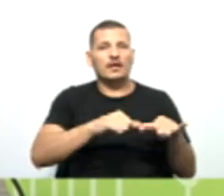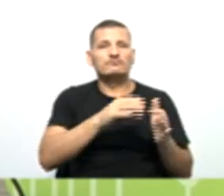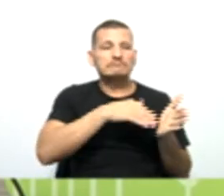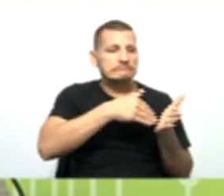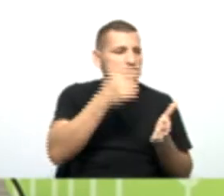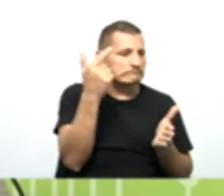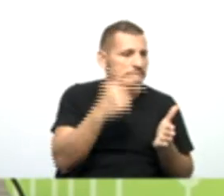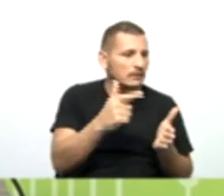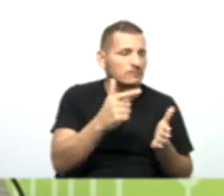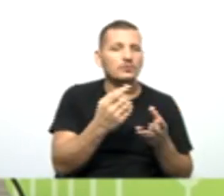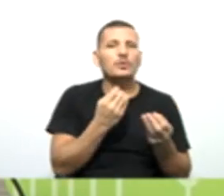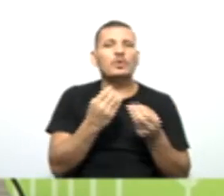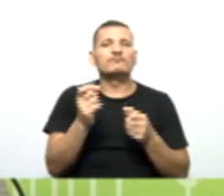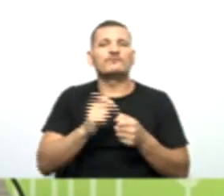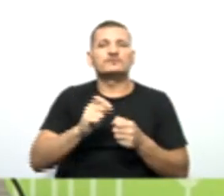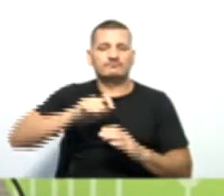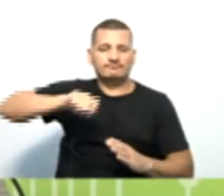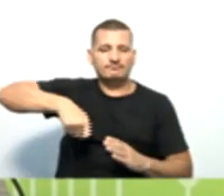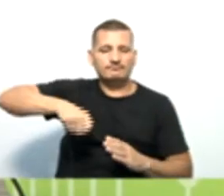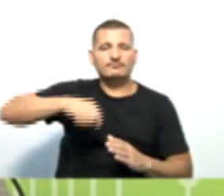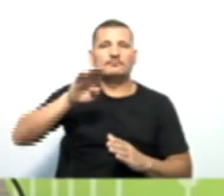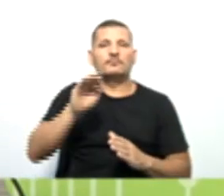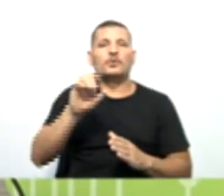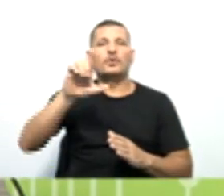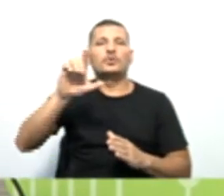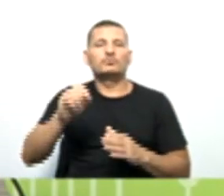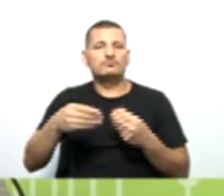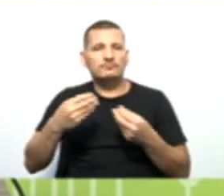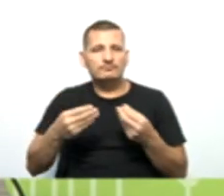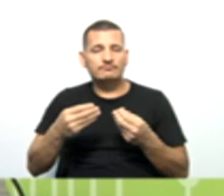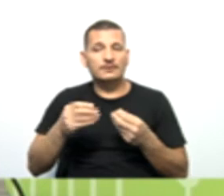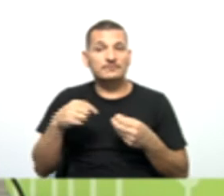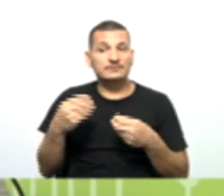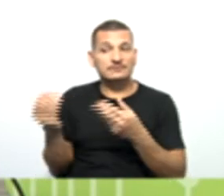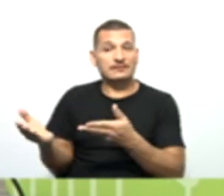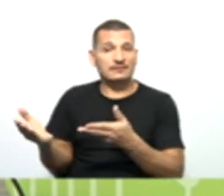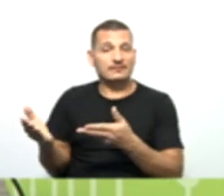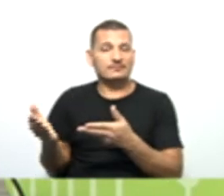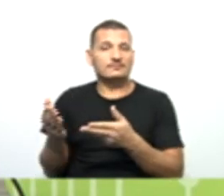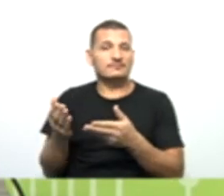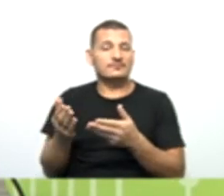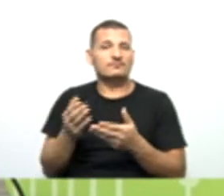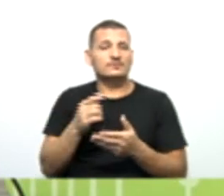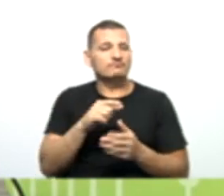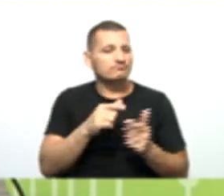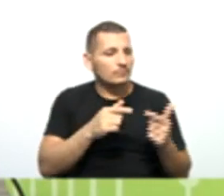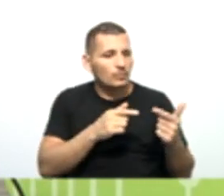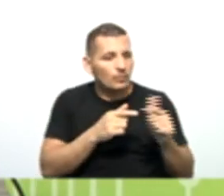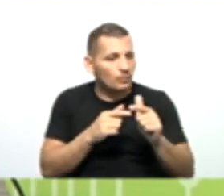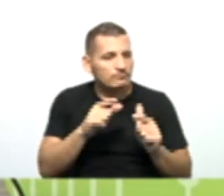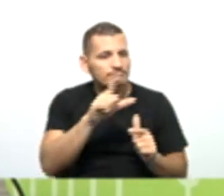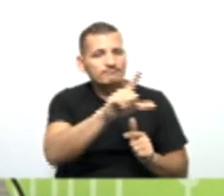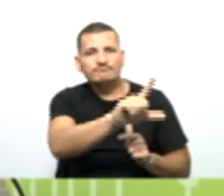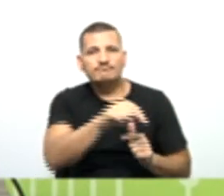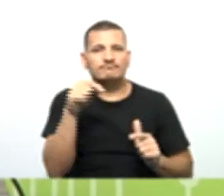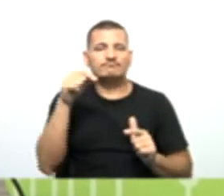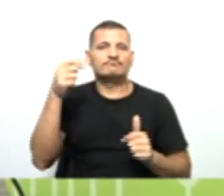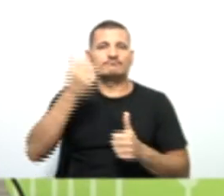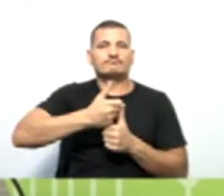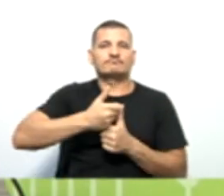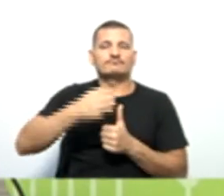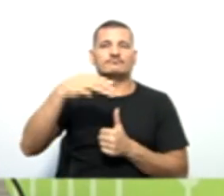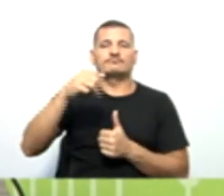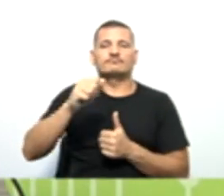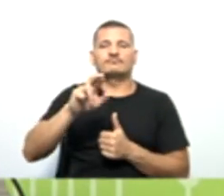precisa realizar o bolo, você tem que fazer a entrega daquele produto, e aí você vai escolher um outro para poder substituir a manteiga. Você vai estar escolhendo a